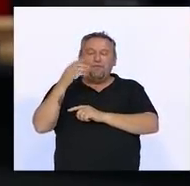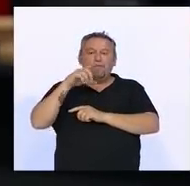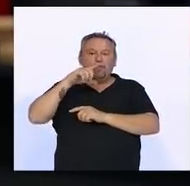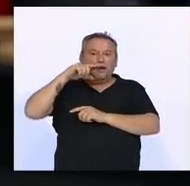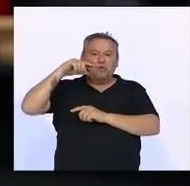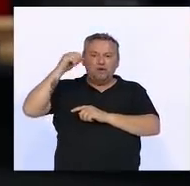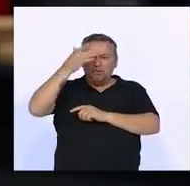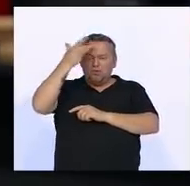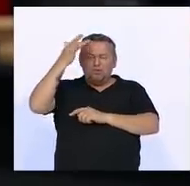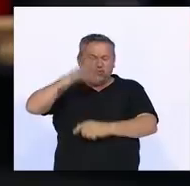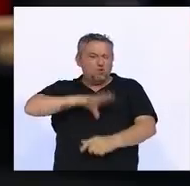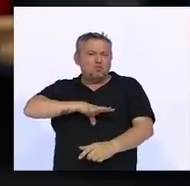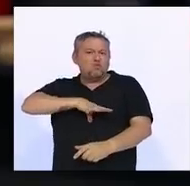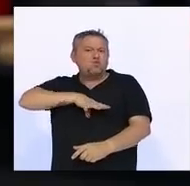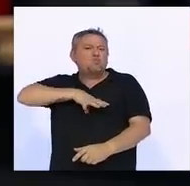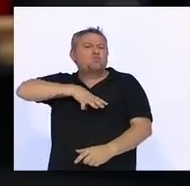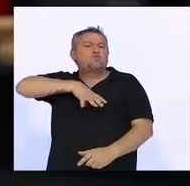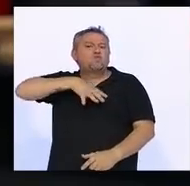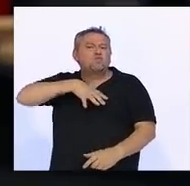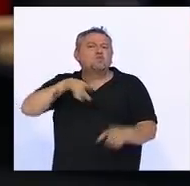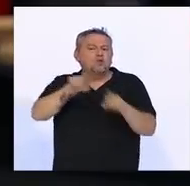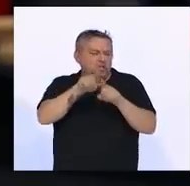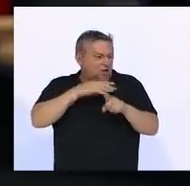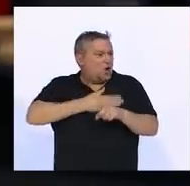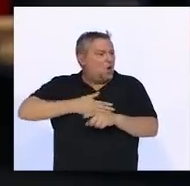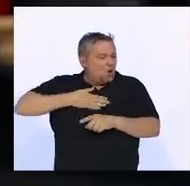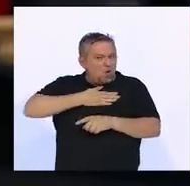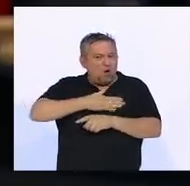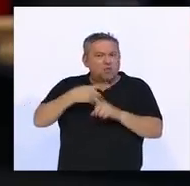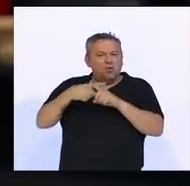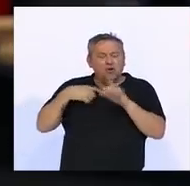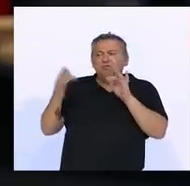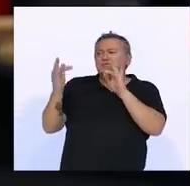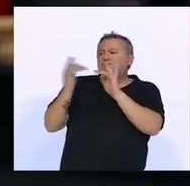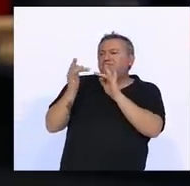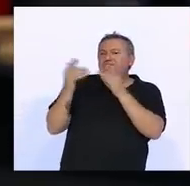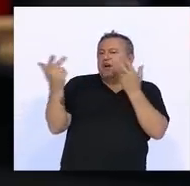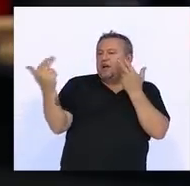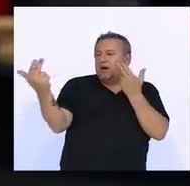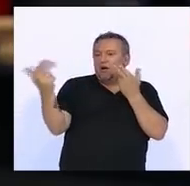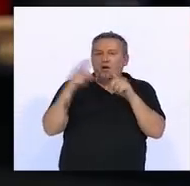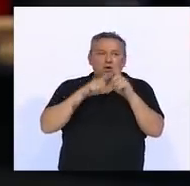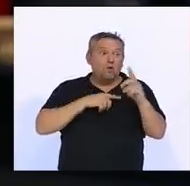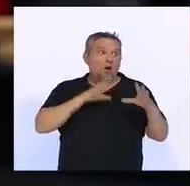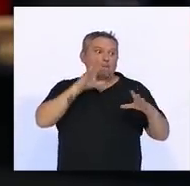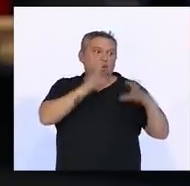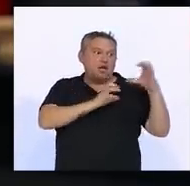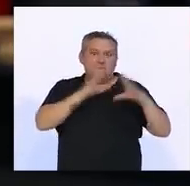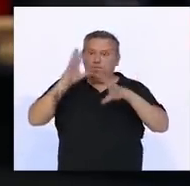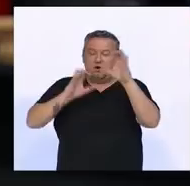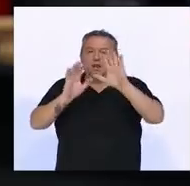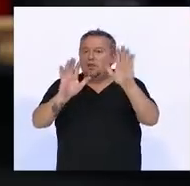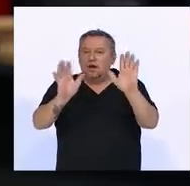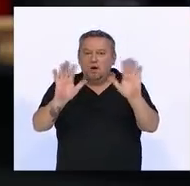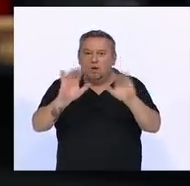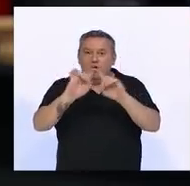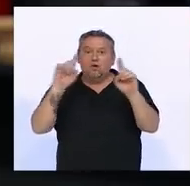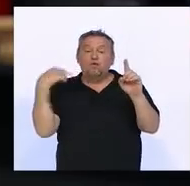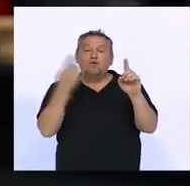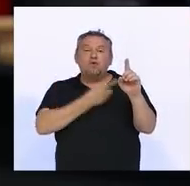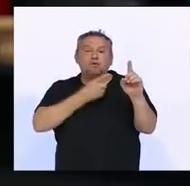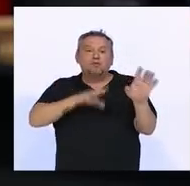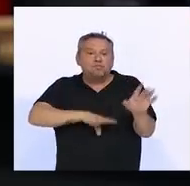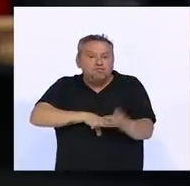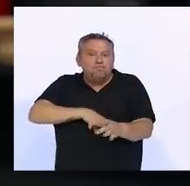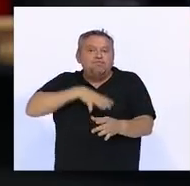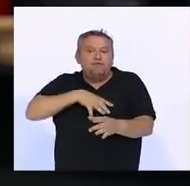pessoa valente. Ele é valente e eu gosto e me identifico, que eu também sou. Então, eu não sou briguenta, o Ciro não é briguento, nós somos brigões por